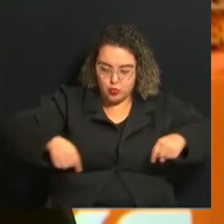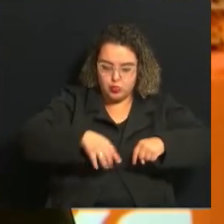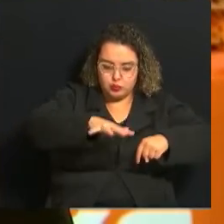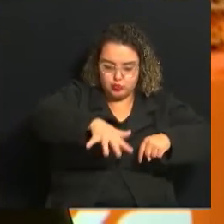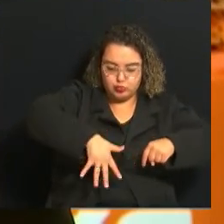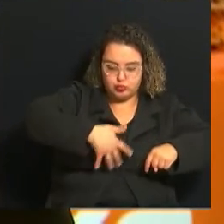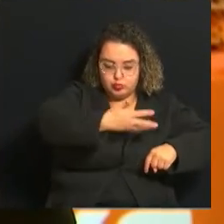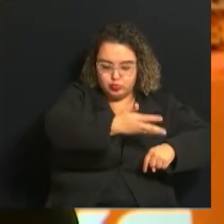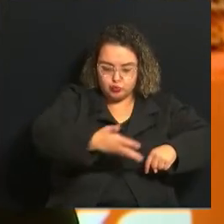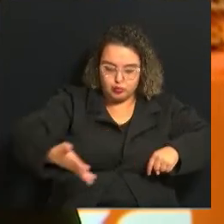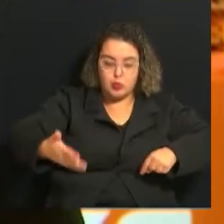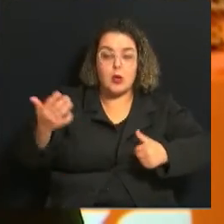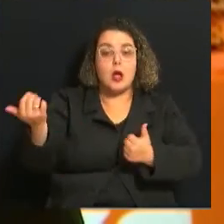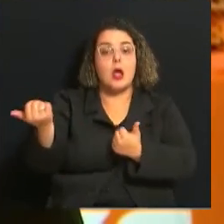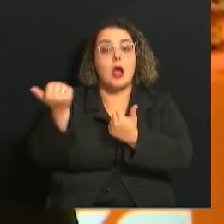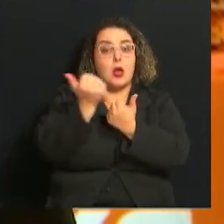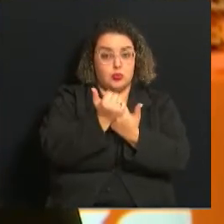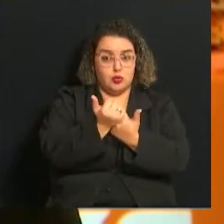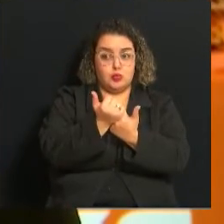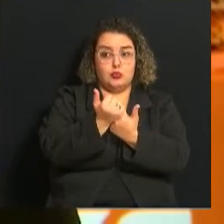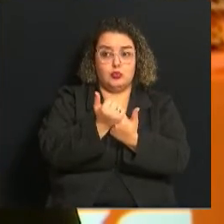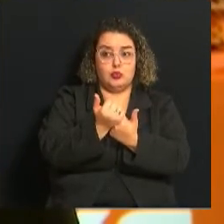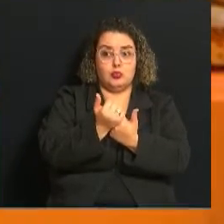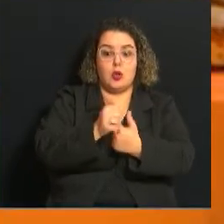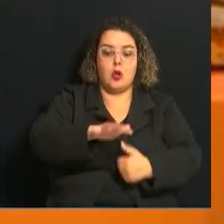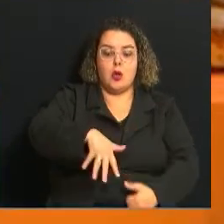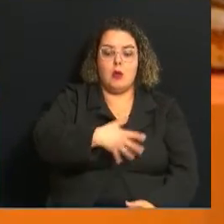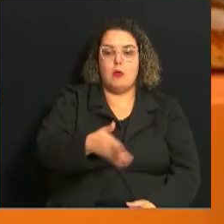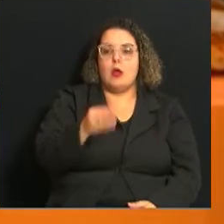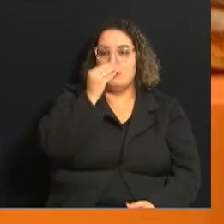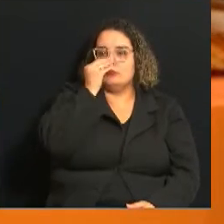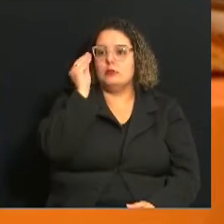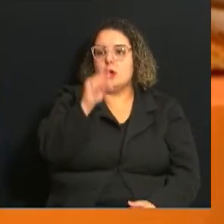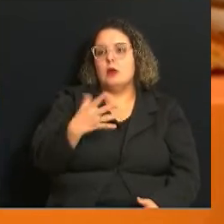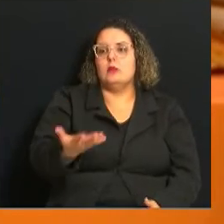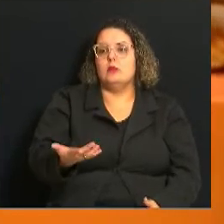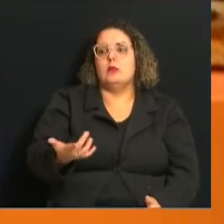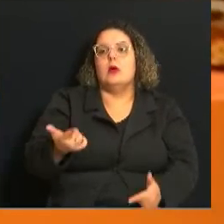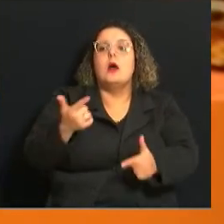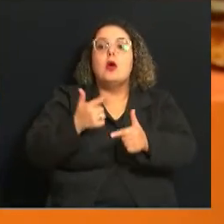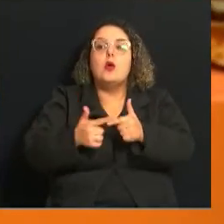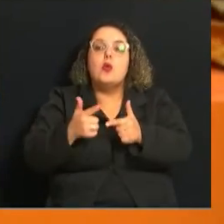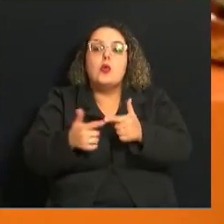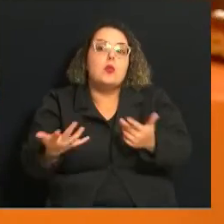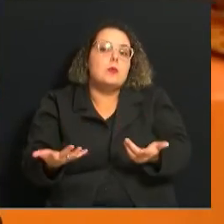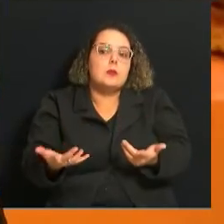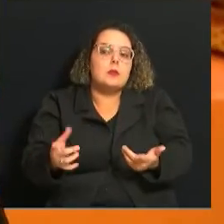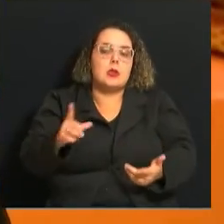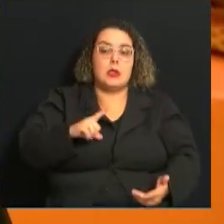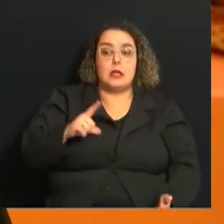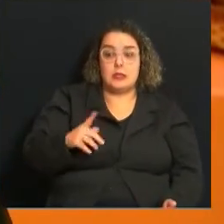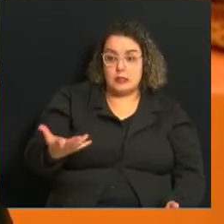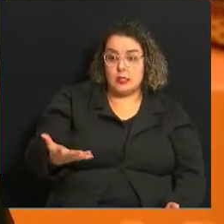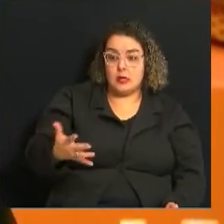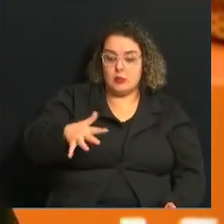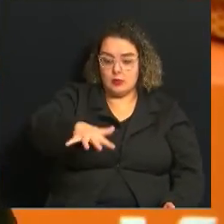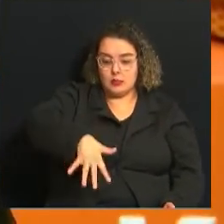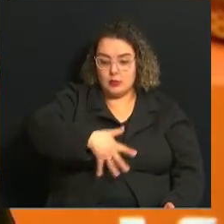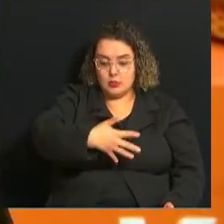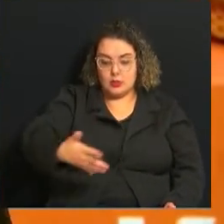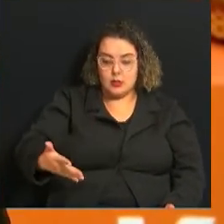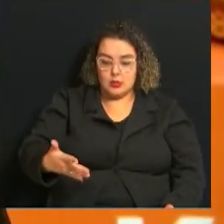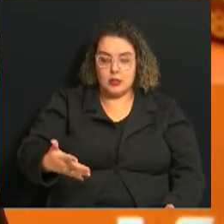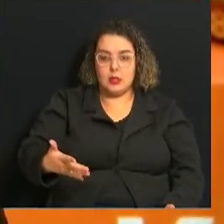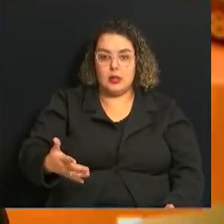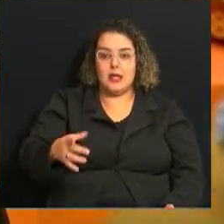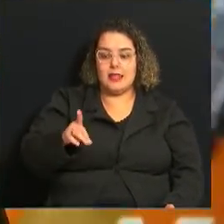que substitui a bandeja descartável. O problema que nós temos hoje na bandeja descartável é o